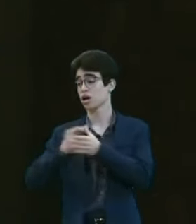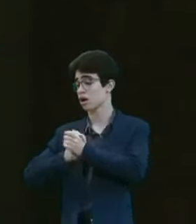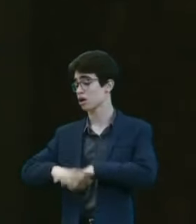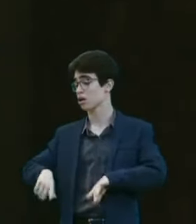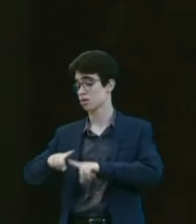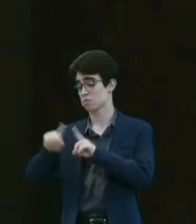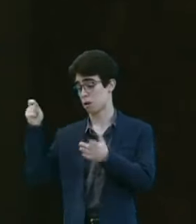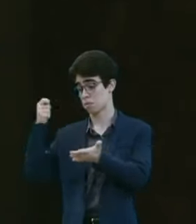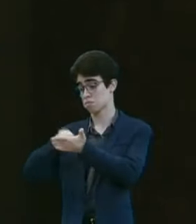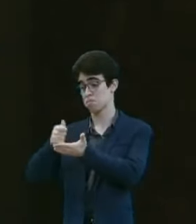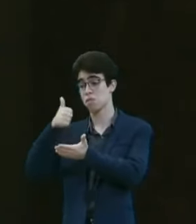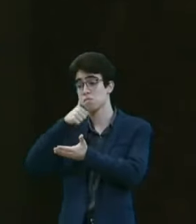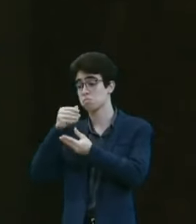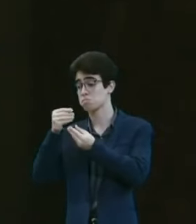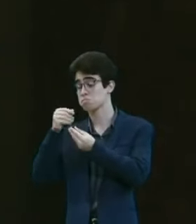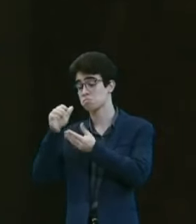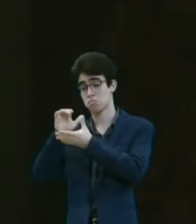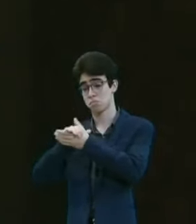não pagava pensão.